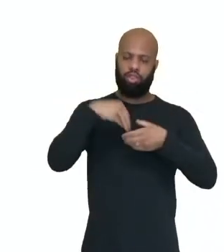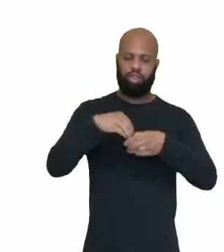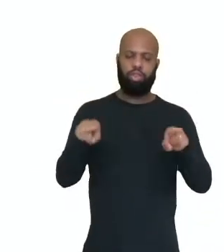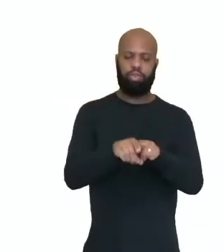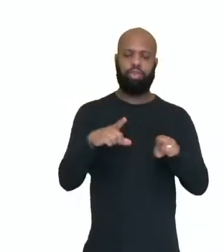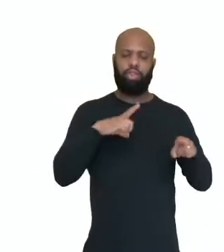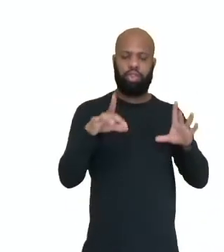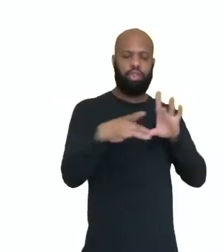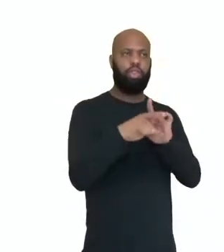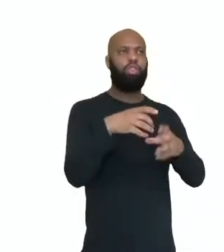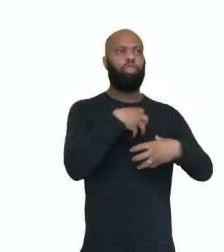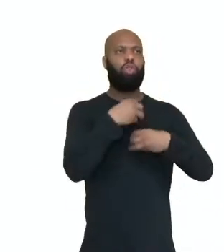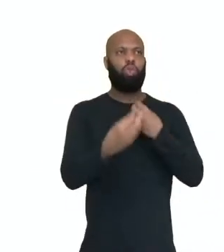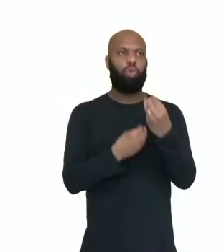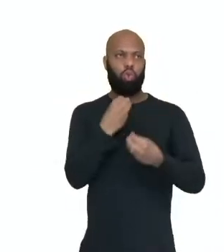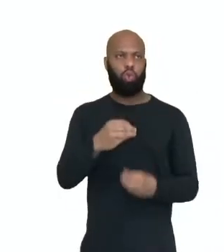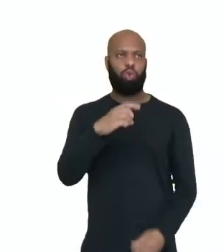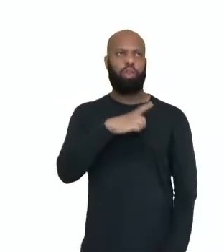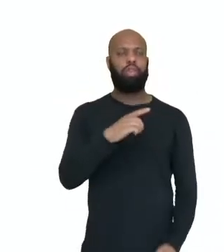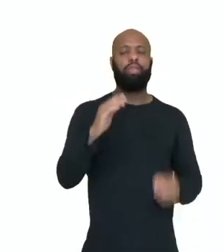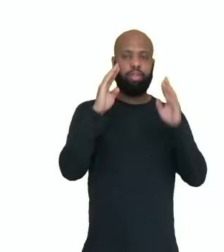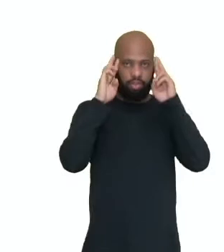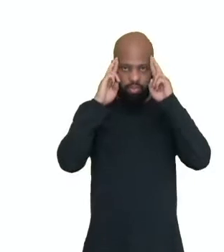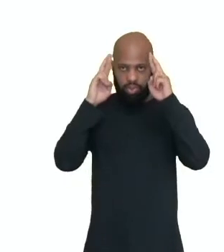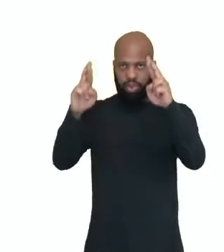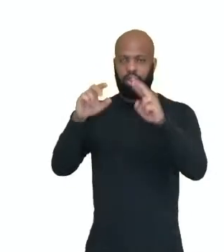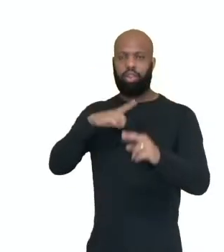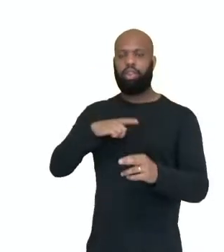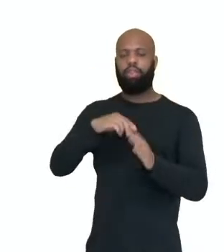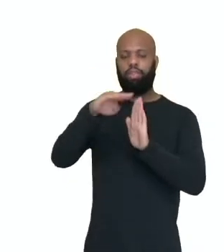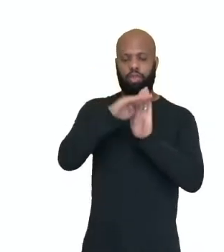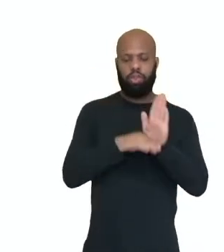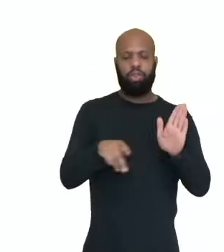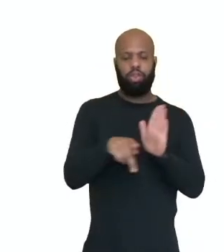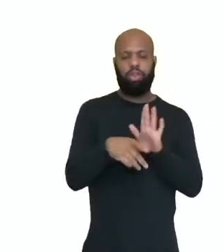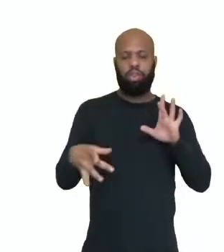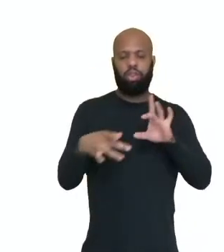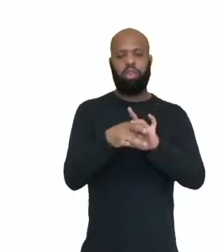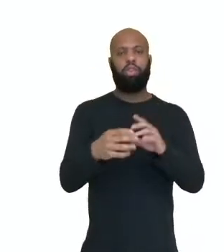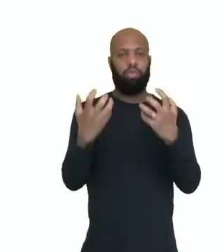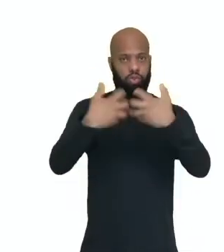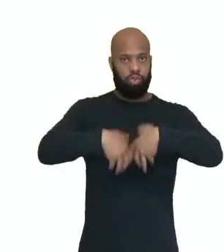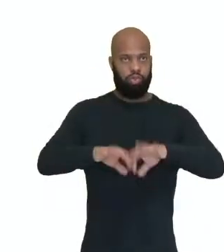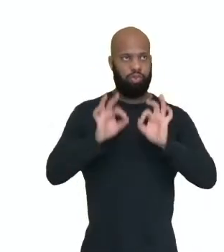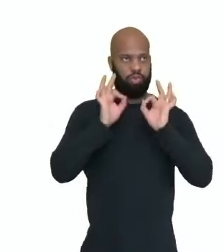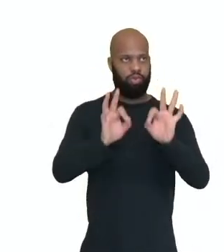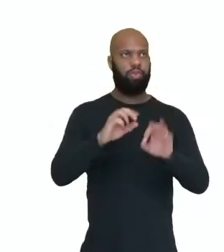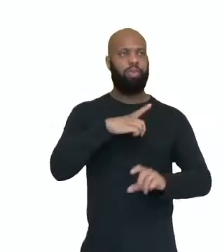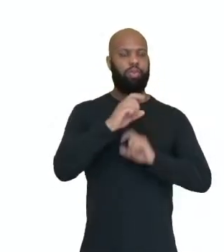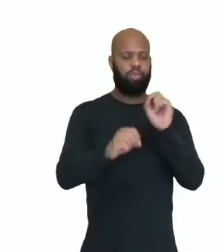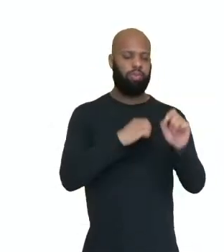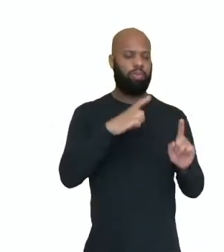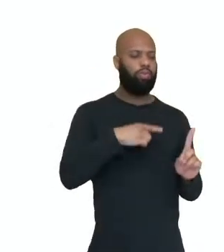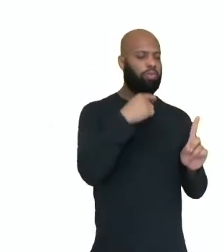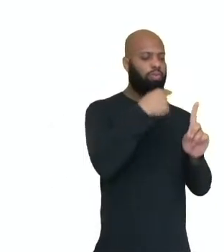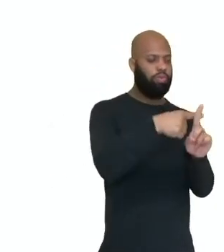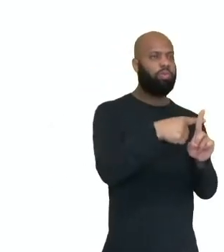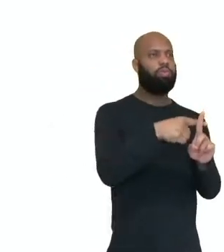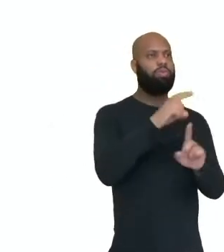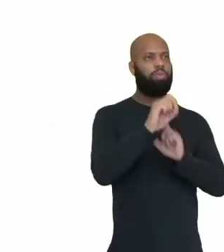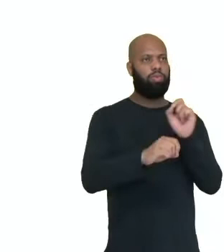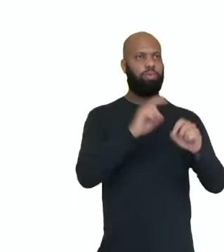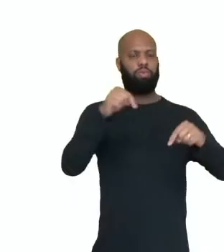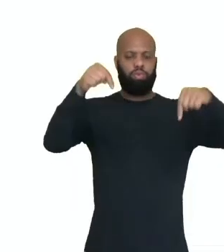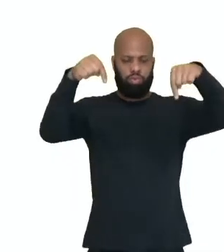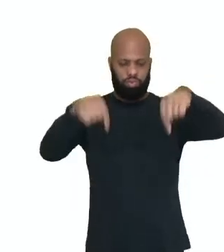ligados da seguinte maneira. Então, tem que respeitar a sequência da ligação para que a eletrólise funcione. Então, o polo positivo, que é o